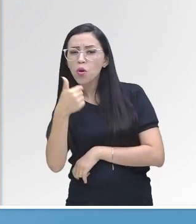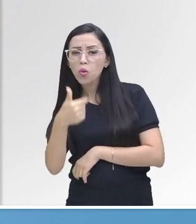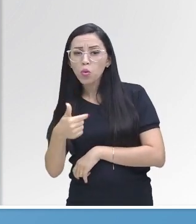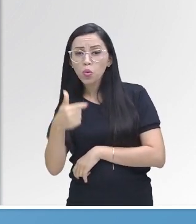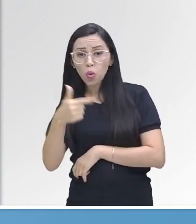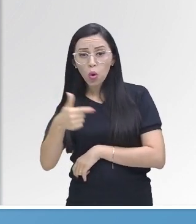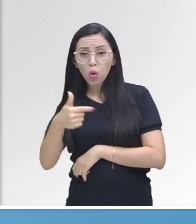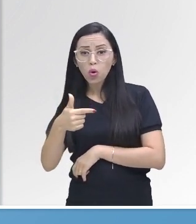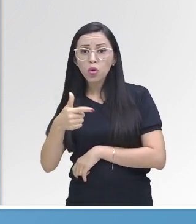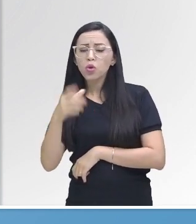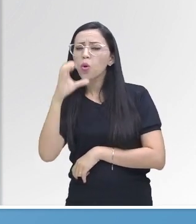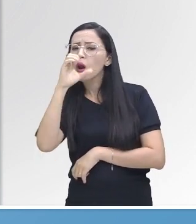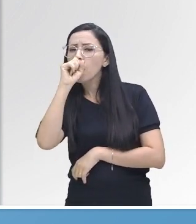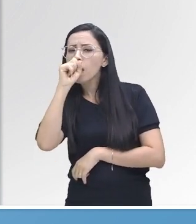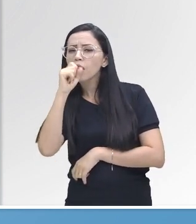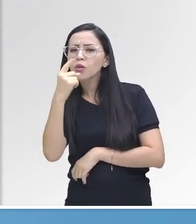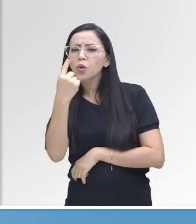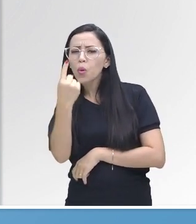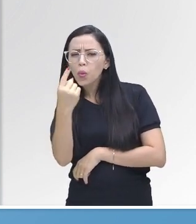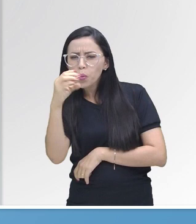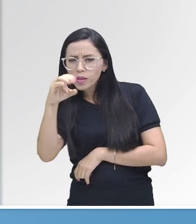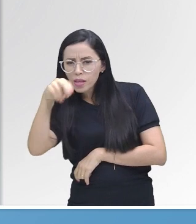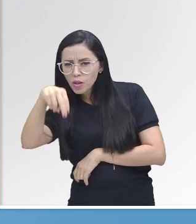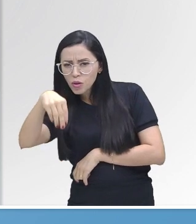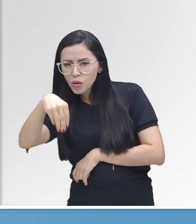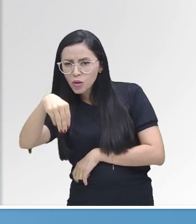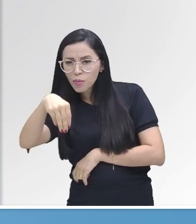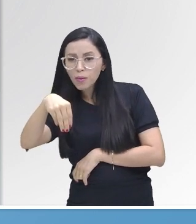o alaranjado tem 1 centímetro.